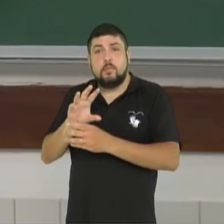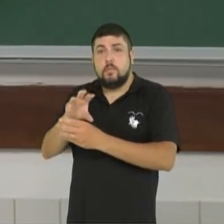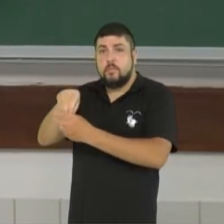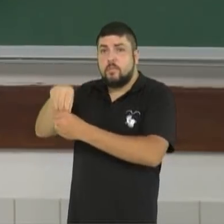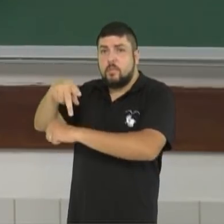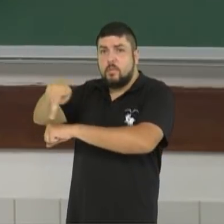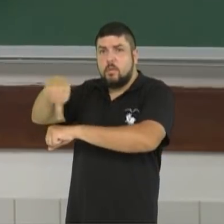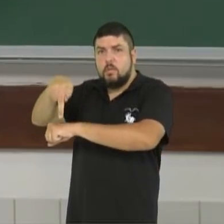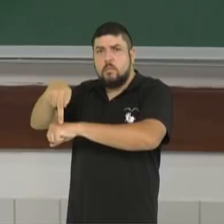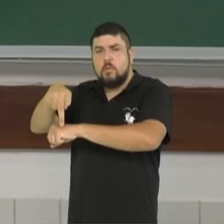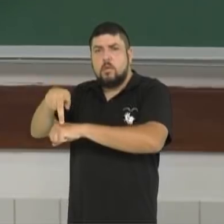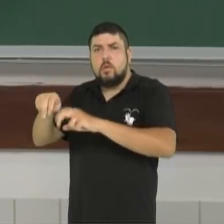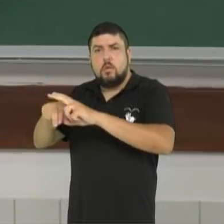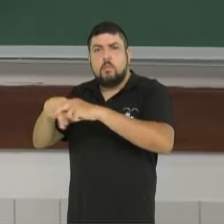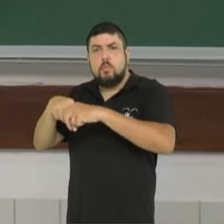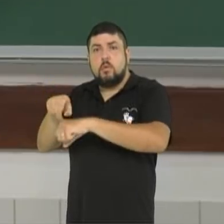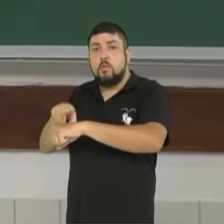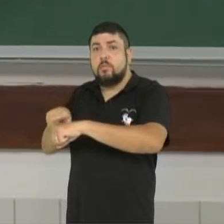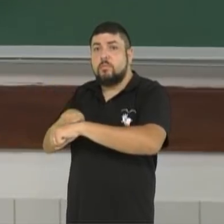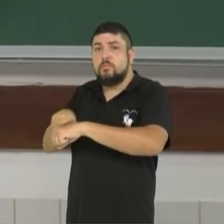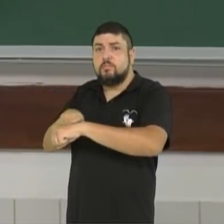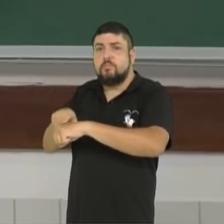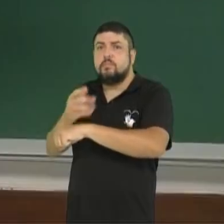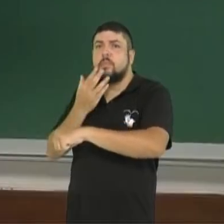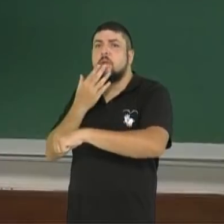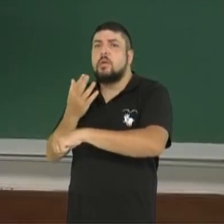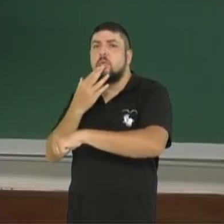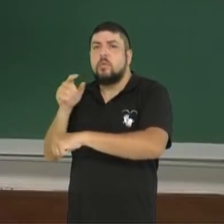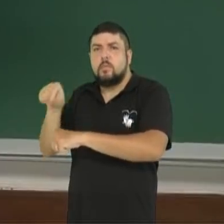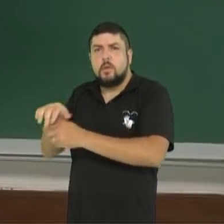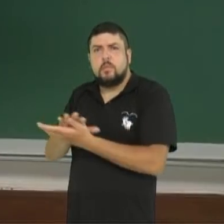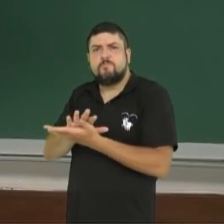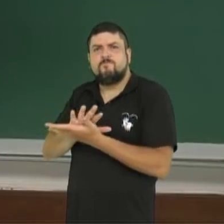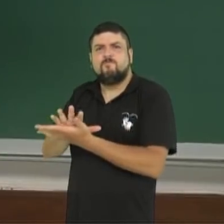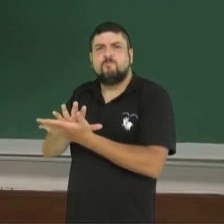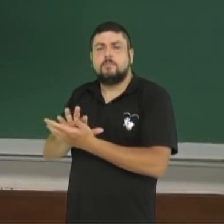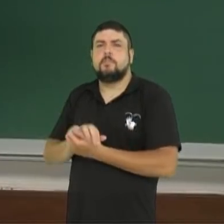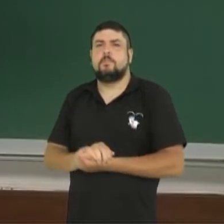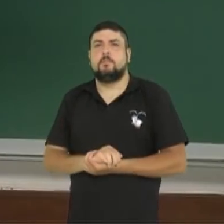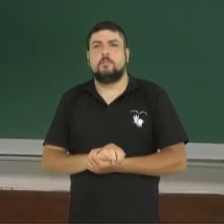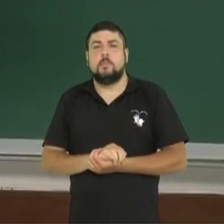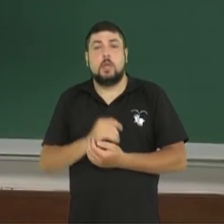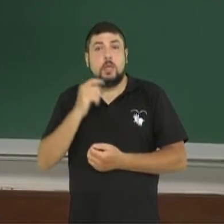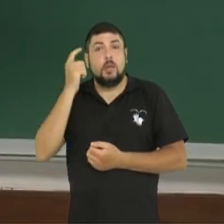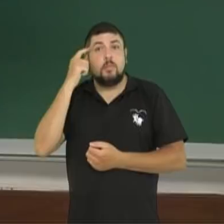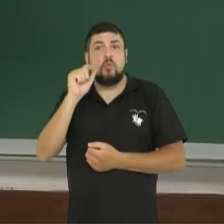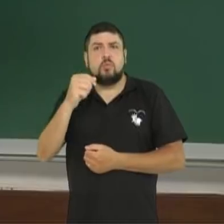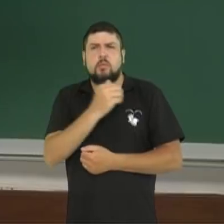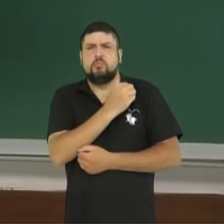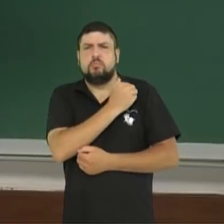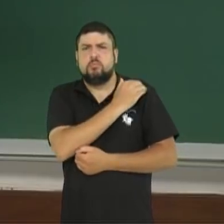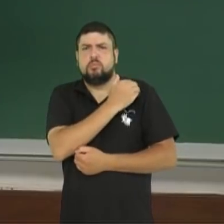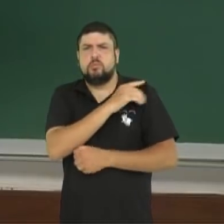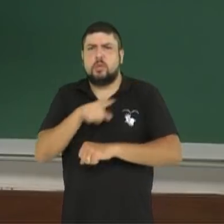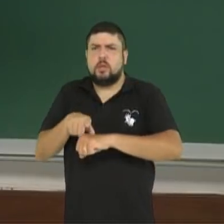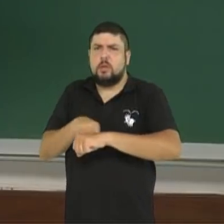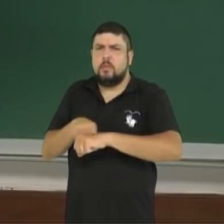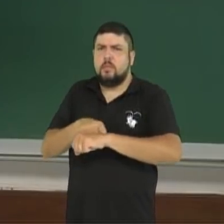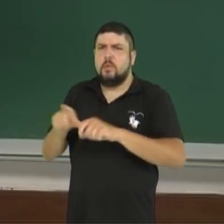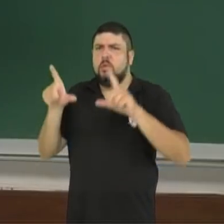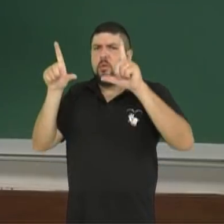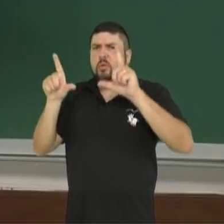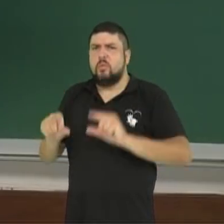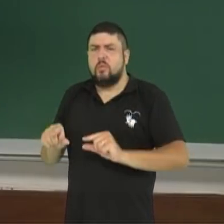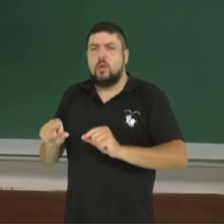devido à sua raça, pessoal. Olha que coisa grave isso. A gente pensa que o racismo está superado às vezes e a gente vê